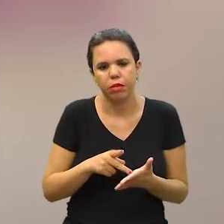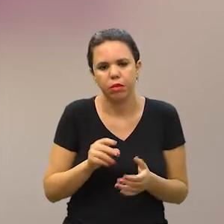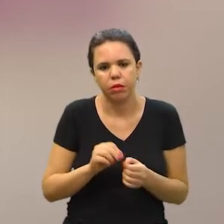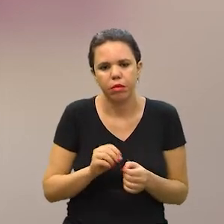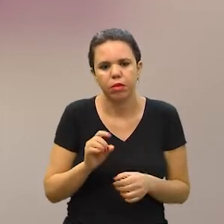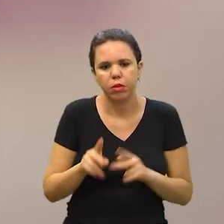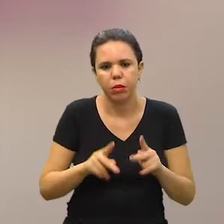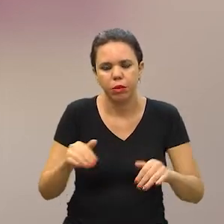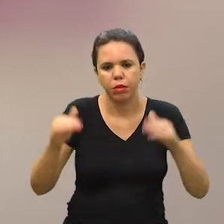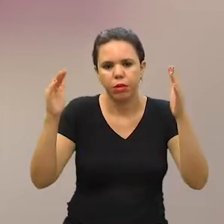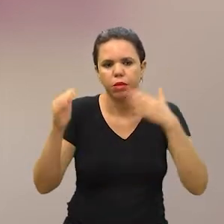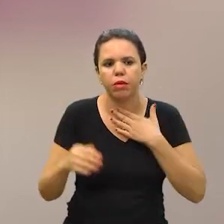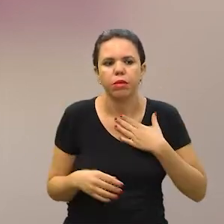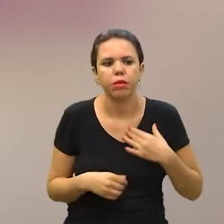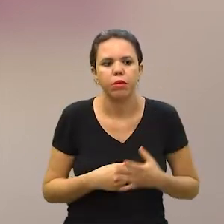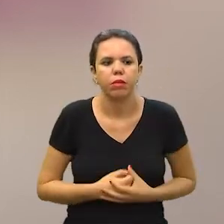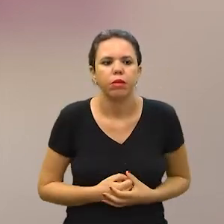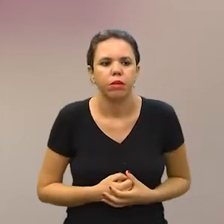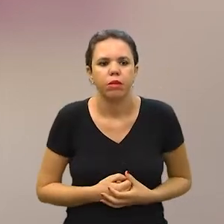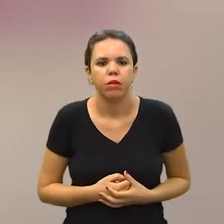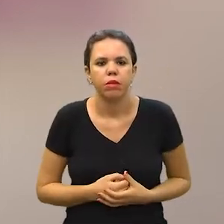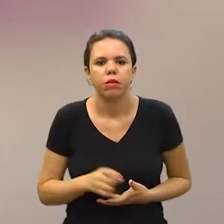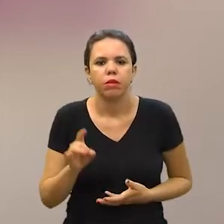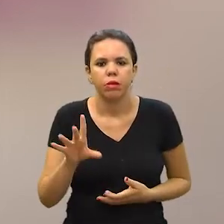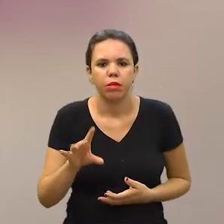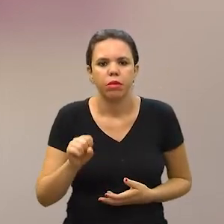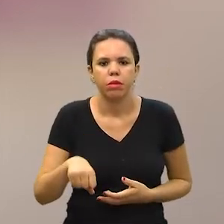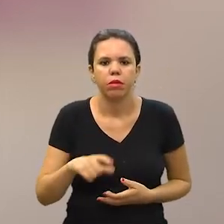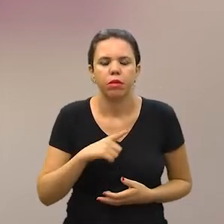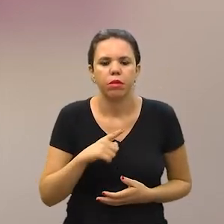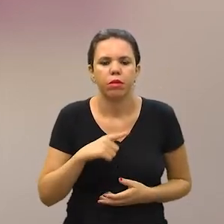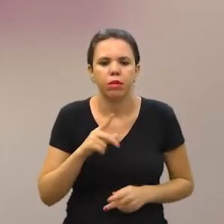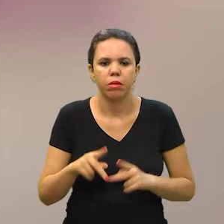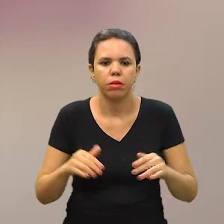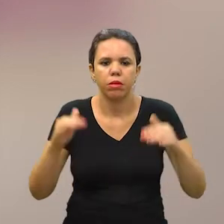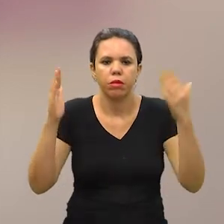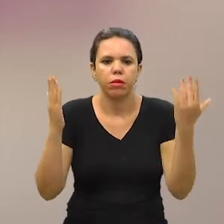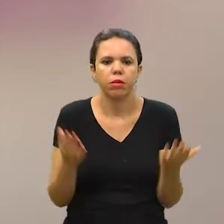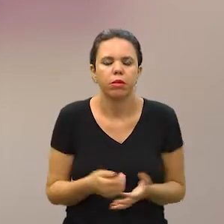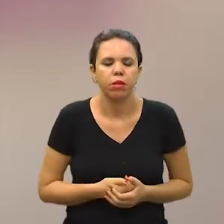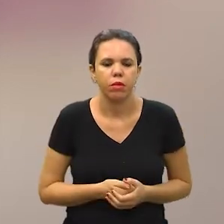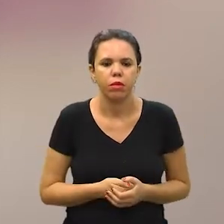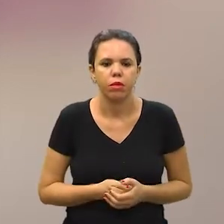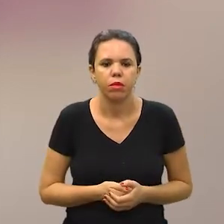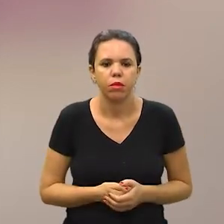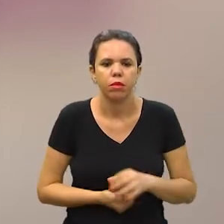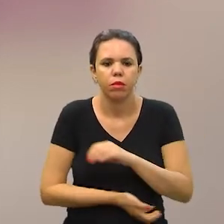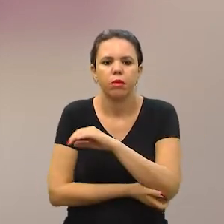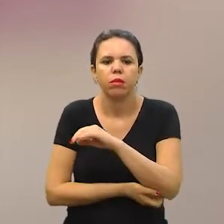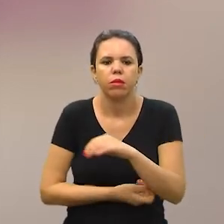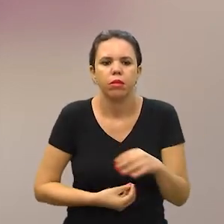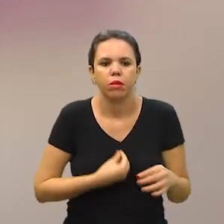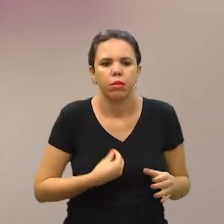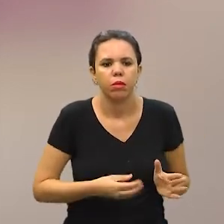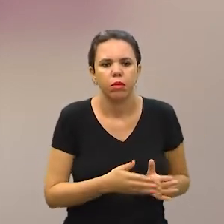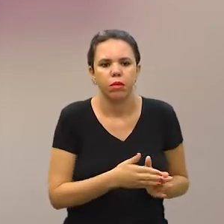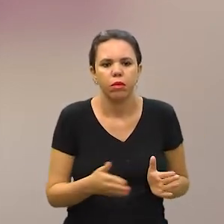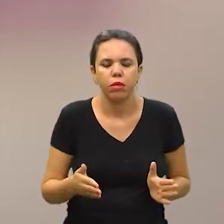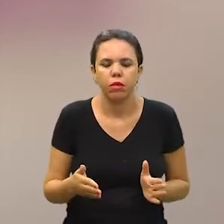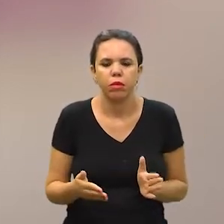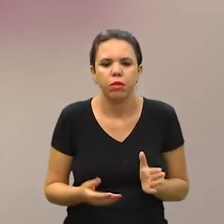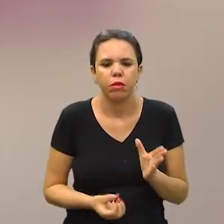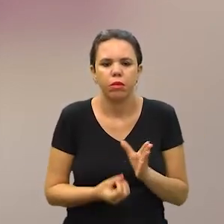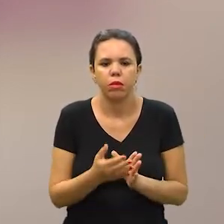diagnóstico só na vida adulta, né? Então, sim, nós temos no adulto, tá? Tanto como essa manutenção da infância,